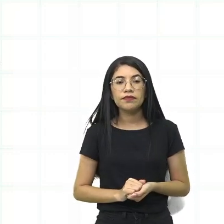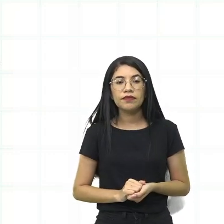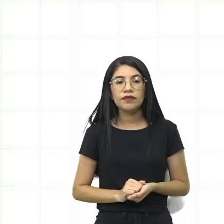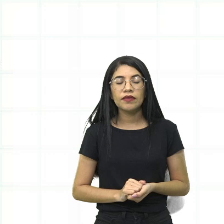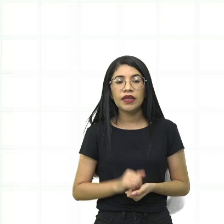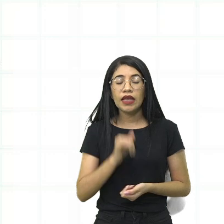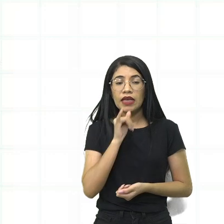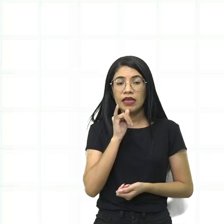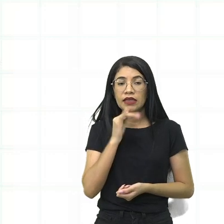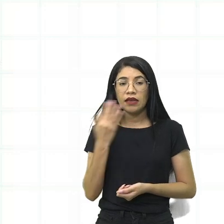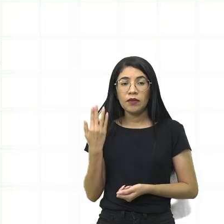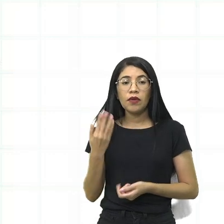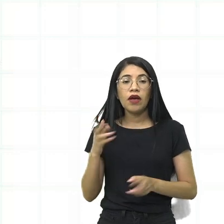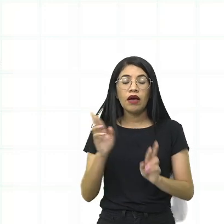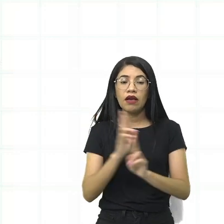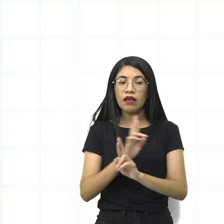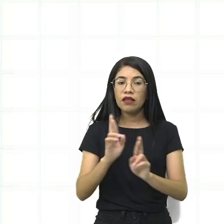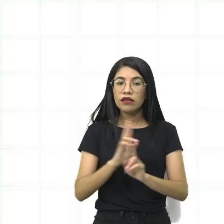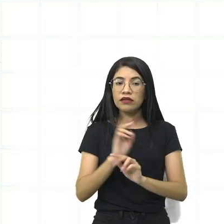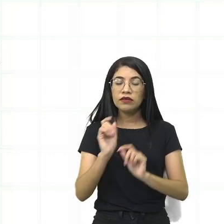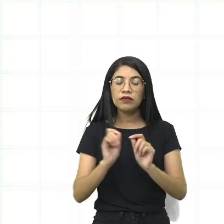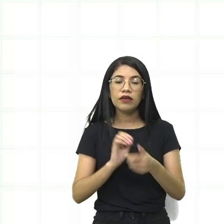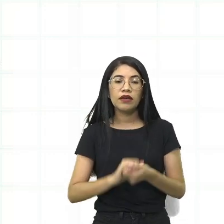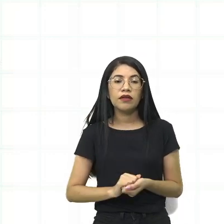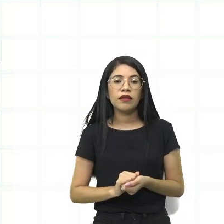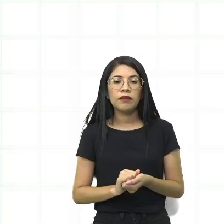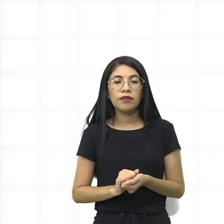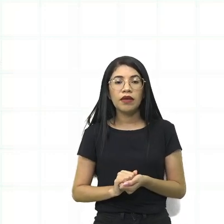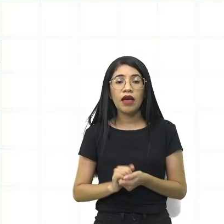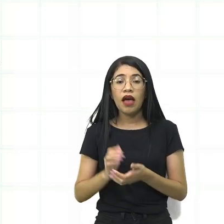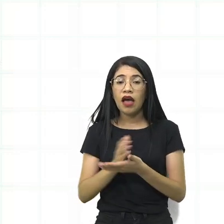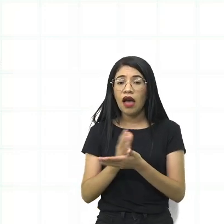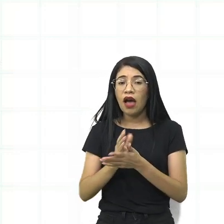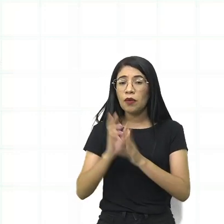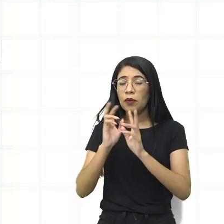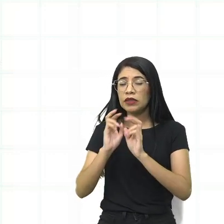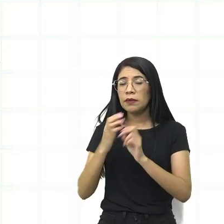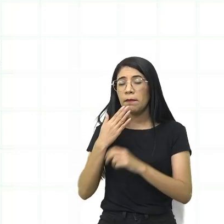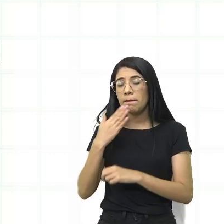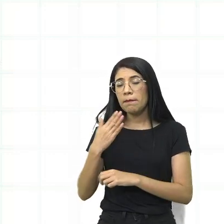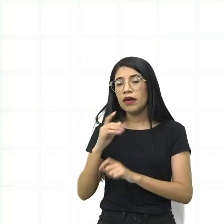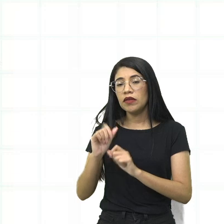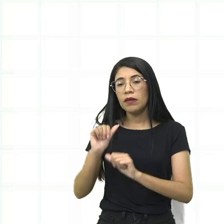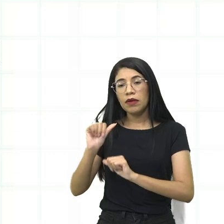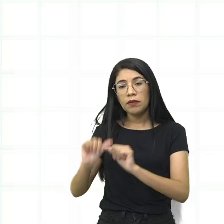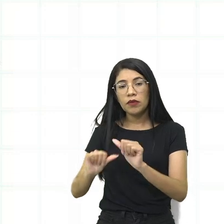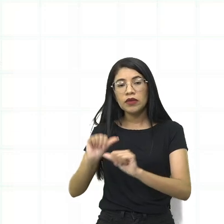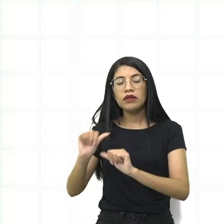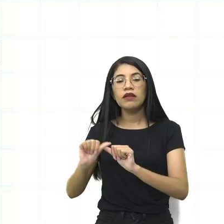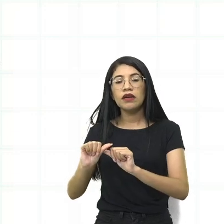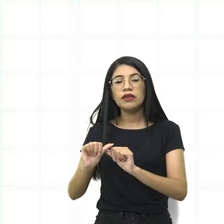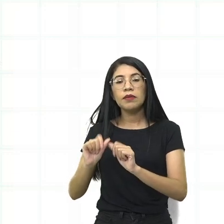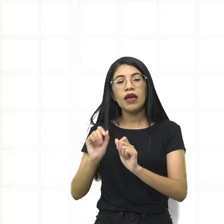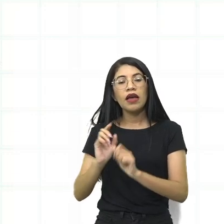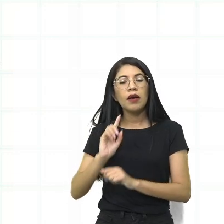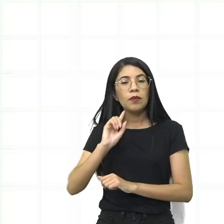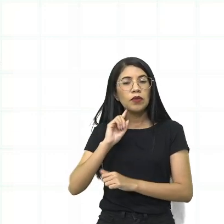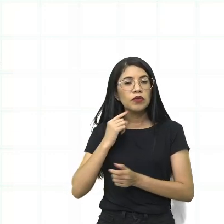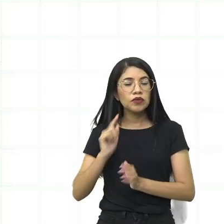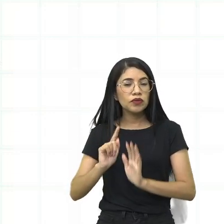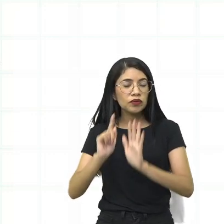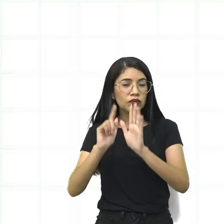uma relação, né, o autor. Muitos clamam por uma ação urgente para reduzir a emissão de gases e mitigar os efeitos das mudanças